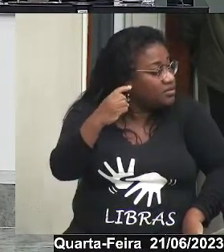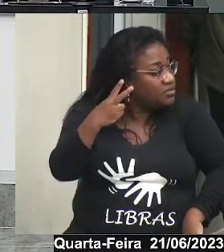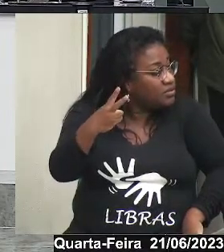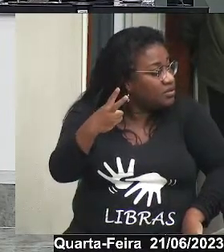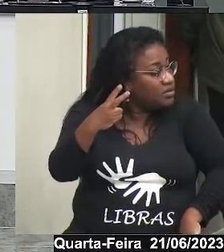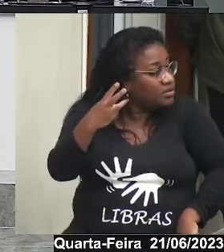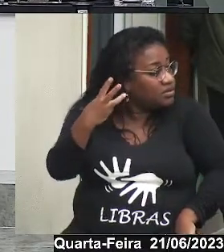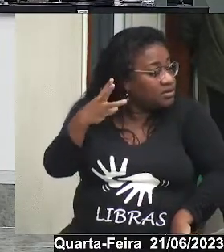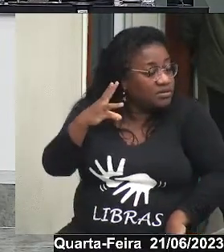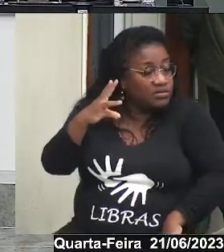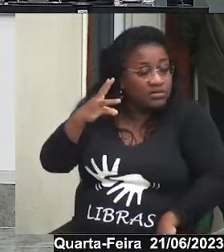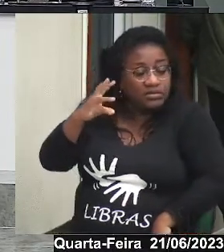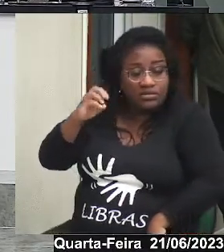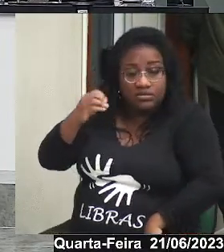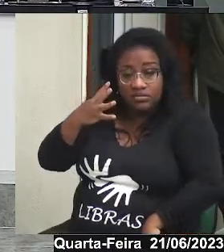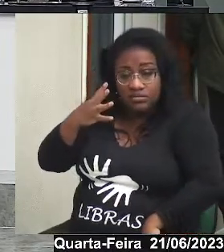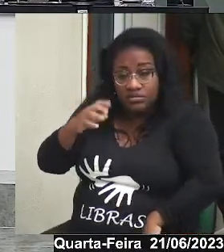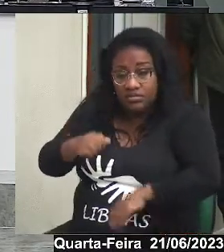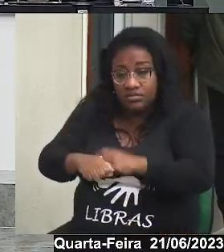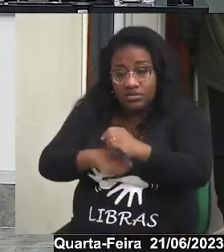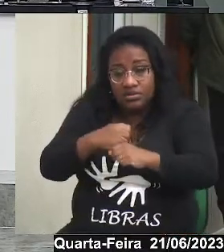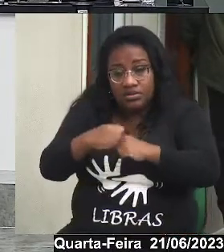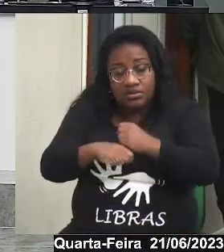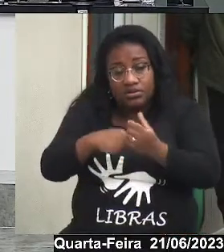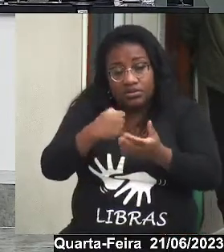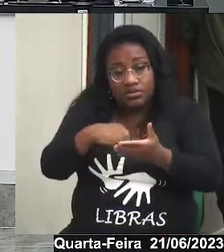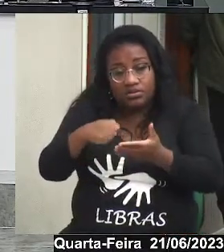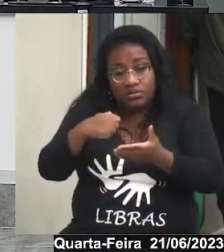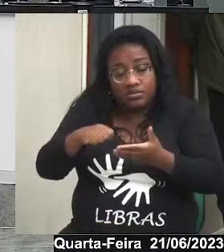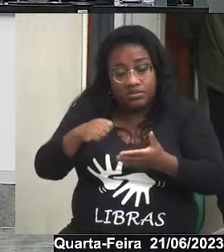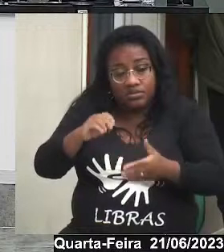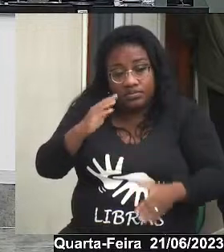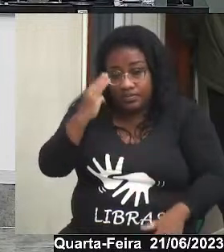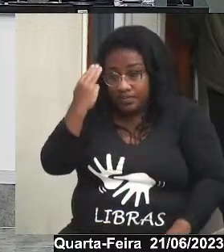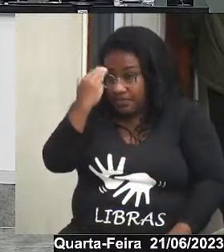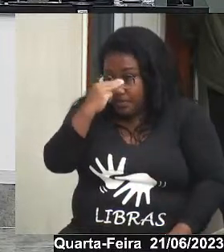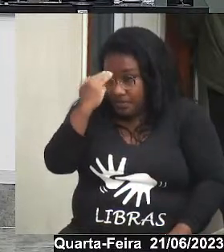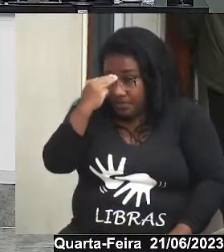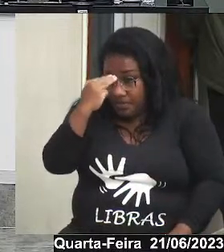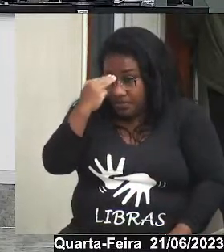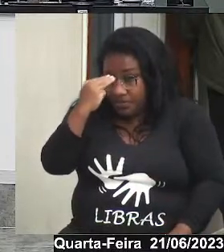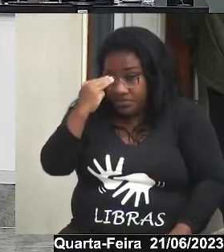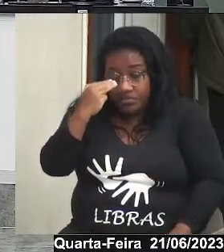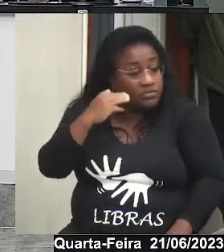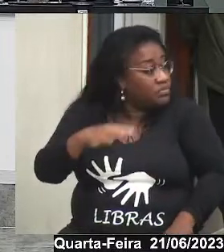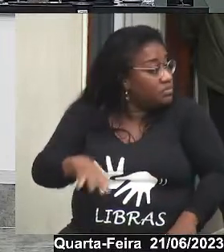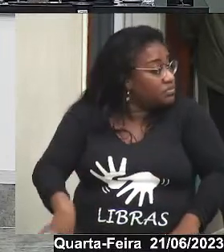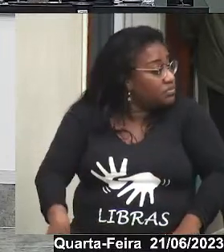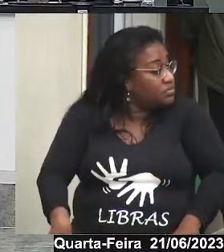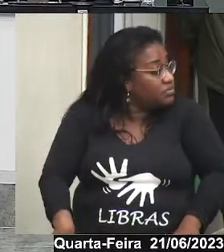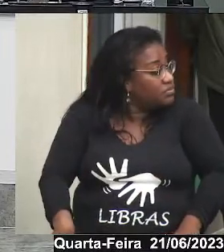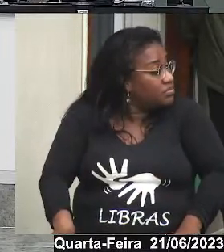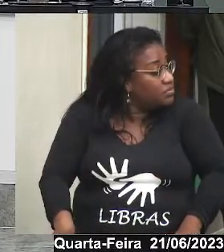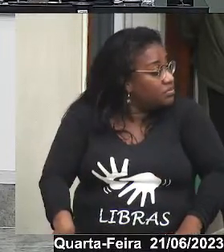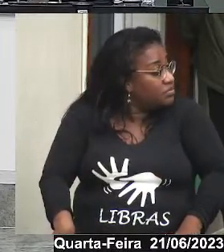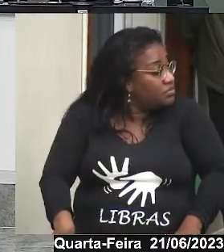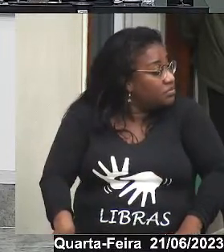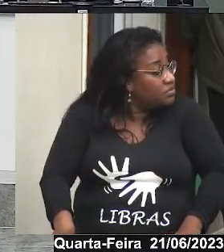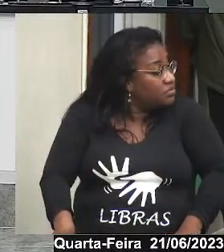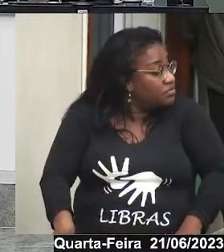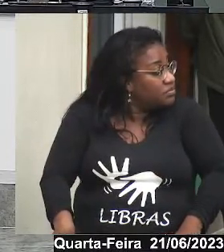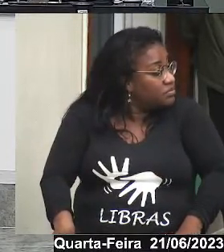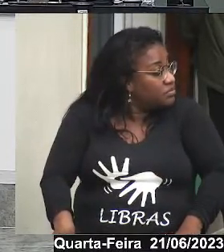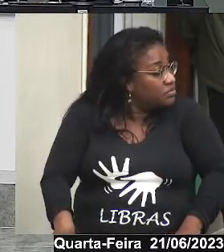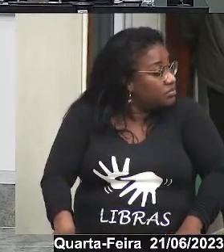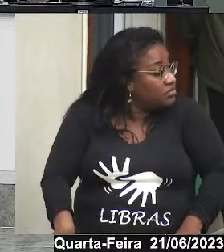301, 302, 304, 2023, de autoria do vereador Abel Arantes. Eu gostaria que o vereador.